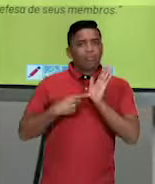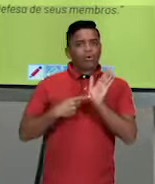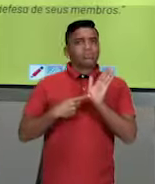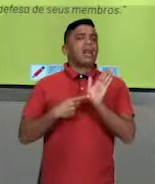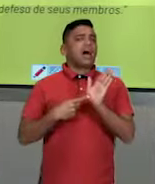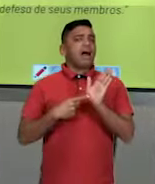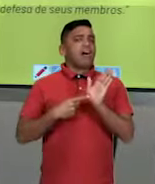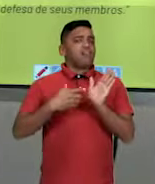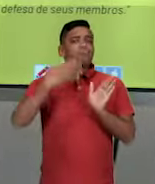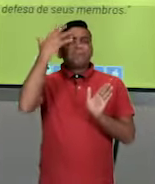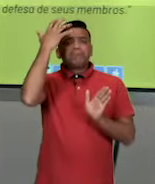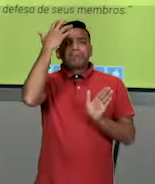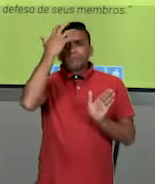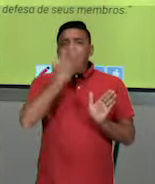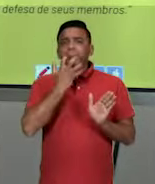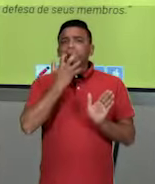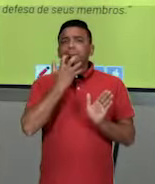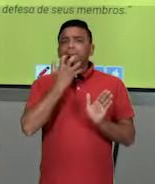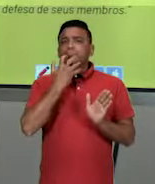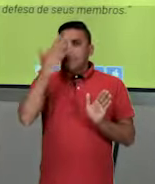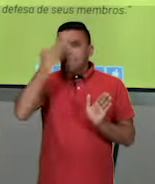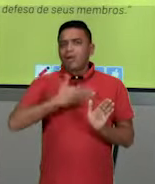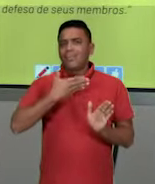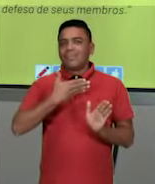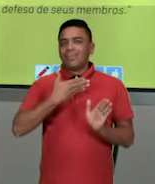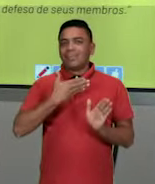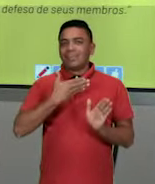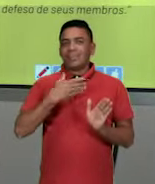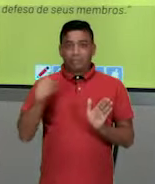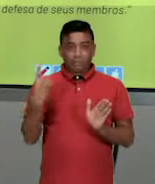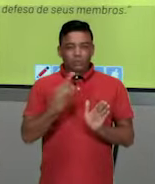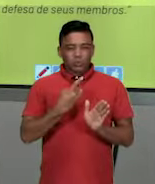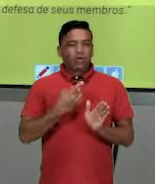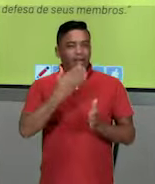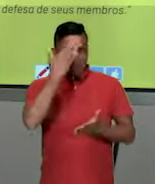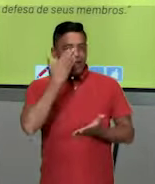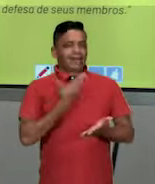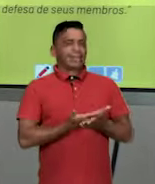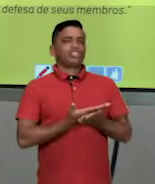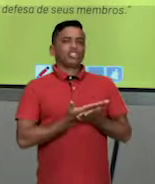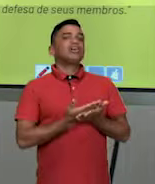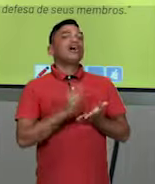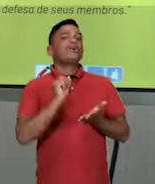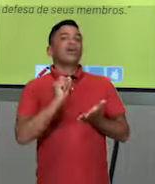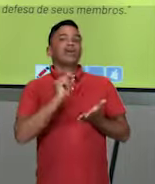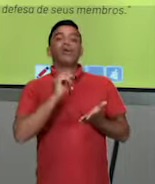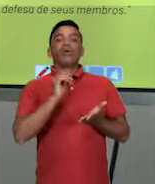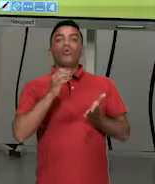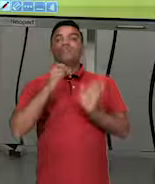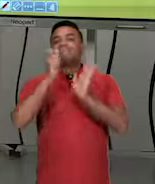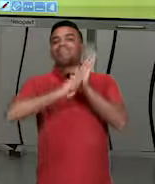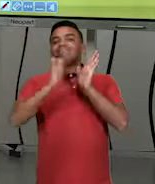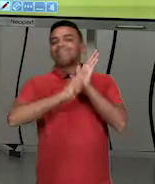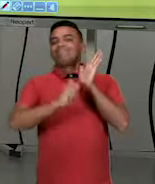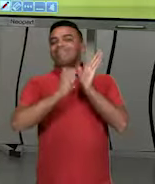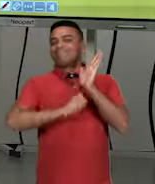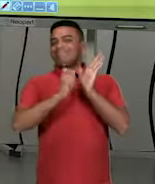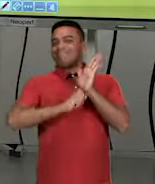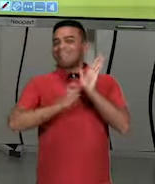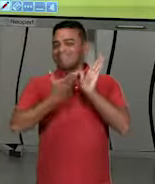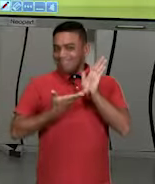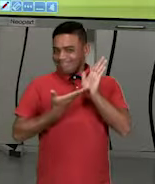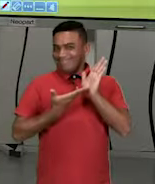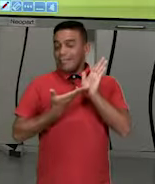para poder dar mais credibilidade àquilo que eu estou dizendo, tá? Então, aqui